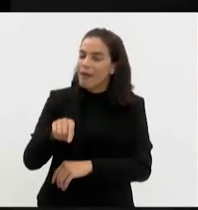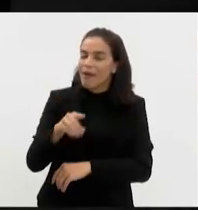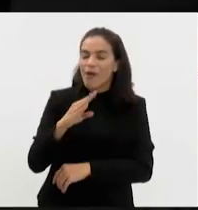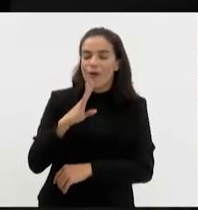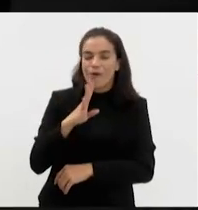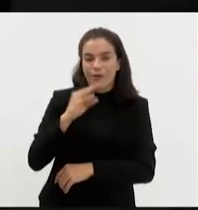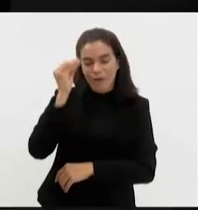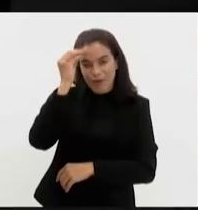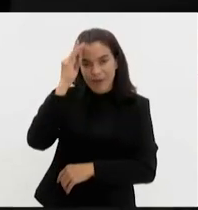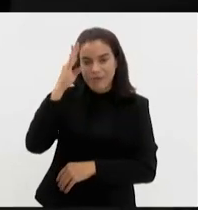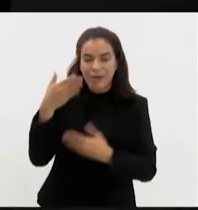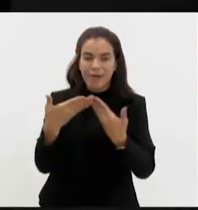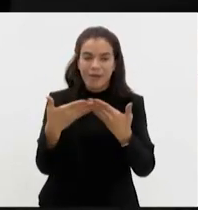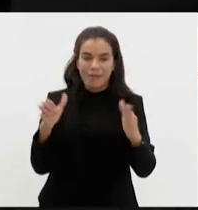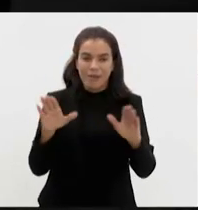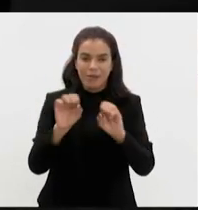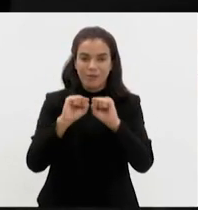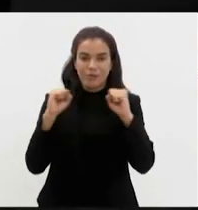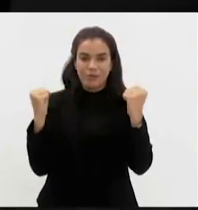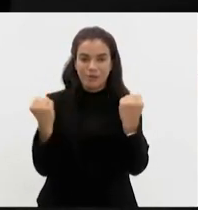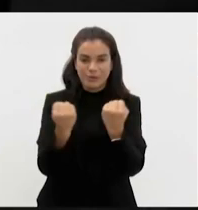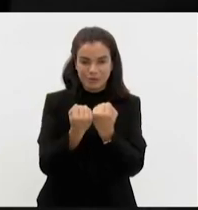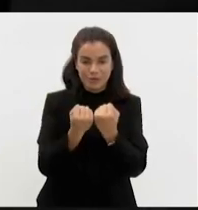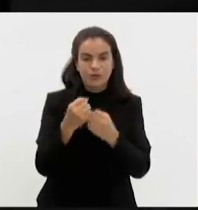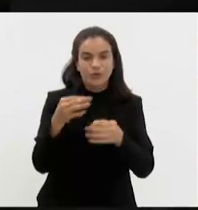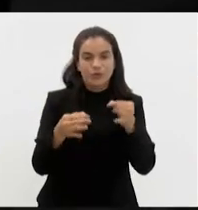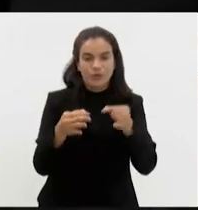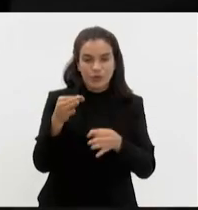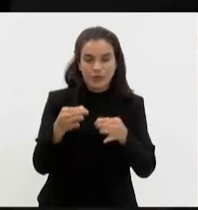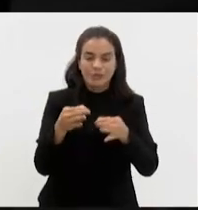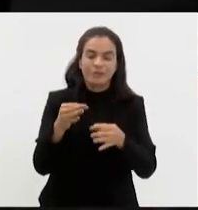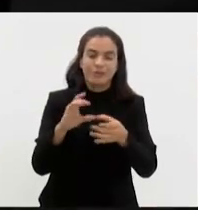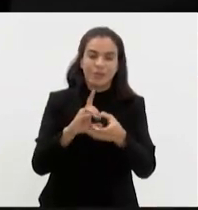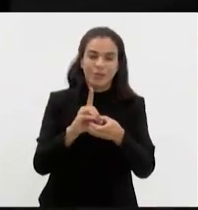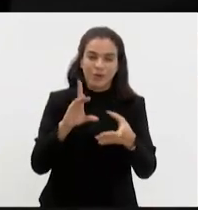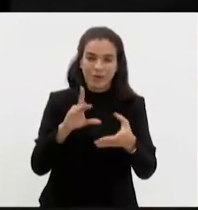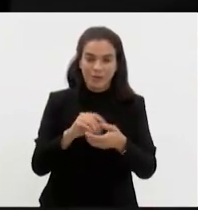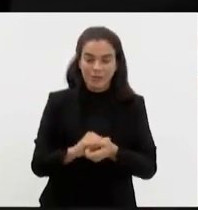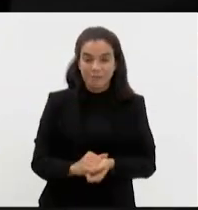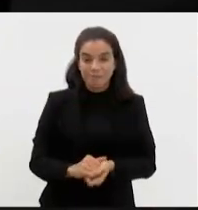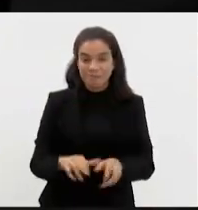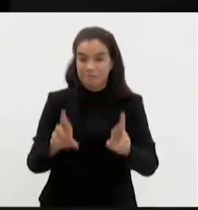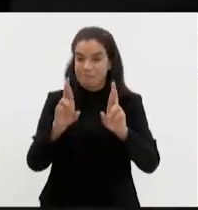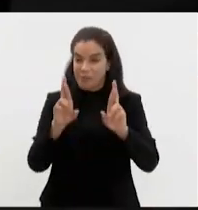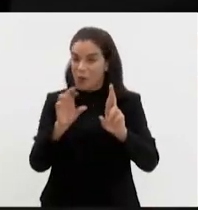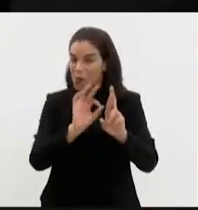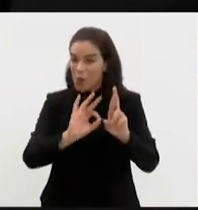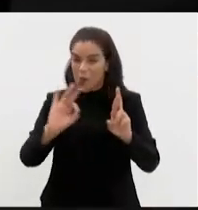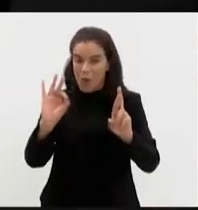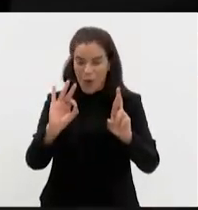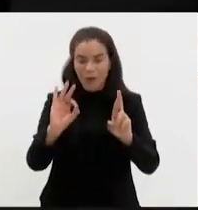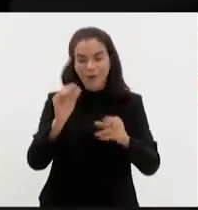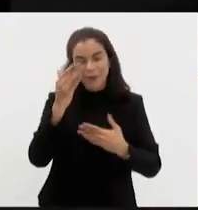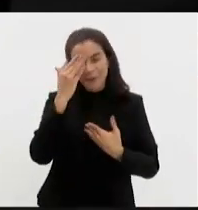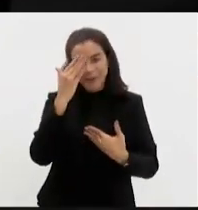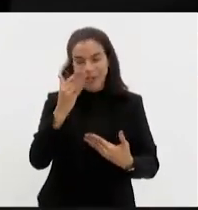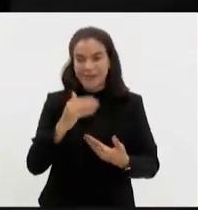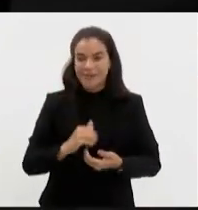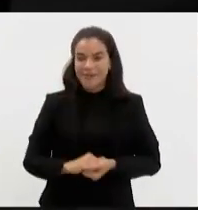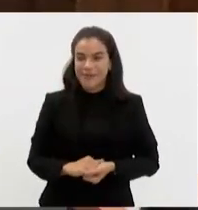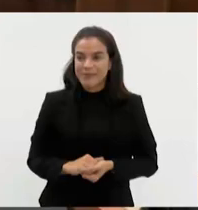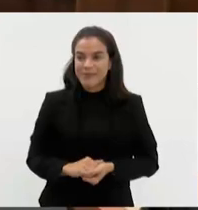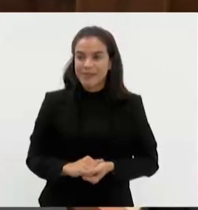aberto oficialmente o seminário Agu justiça eleitoral e democracia desejando um ótimo evento a todos muito